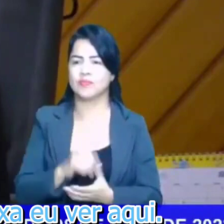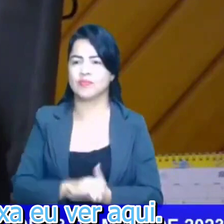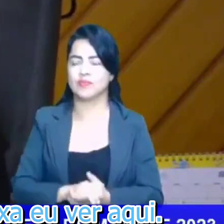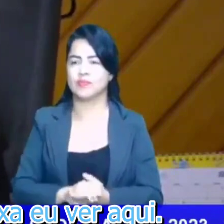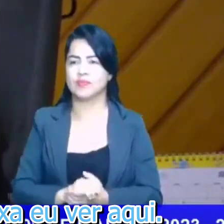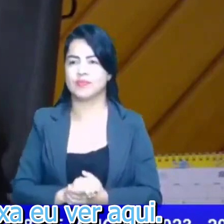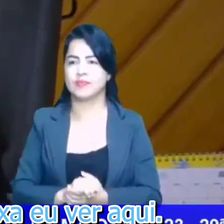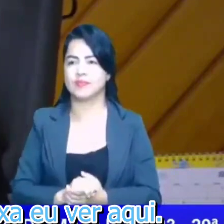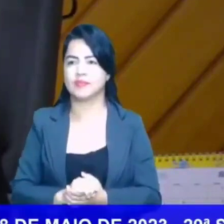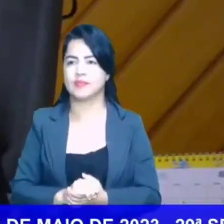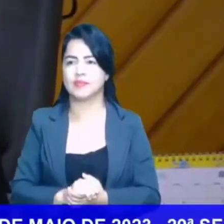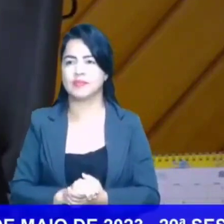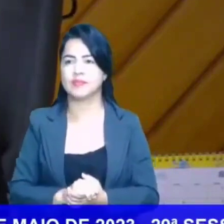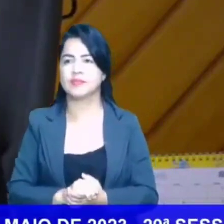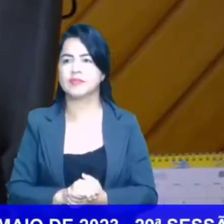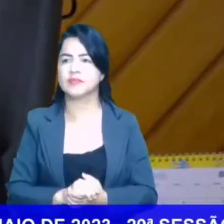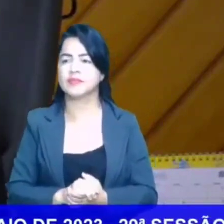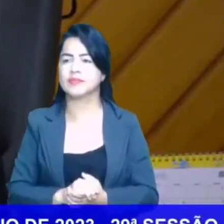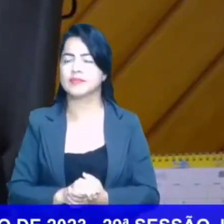Milene? Deixa eu ver aqui.